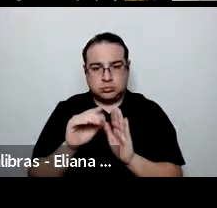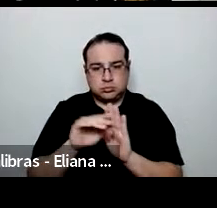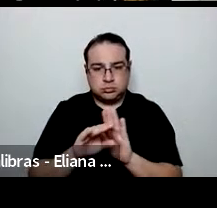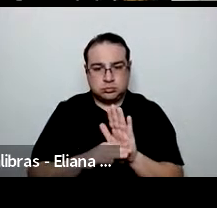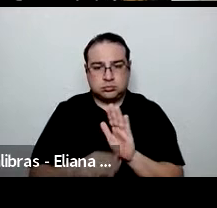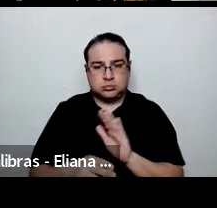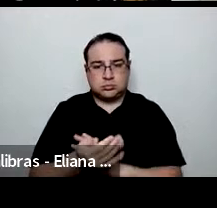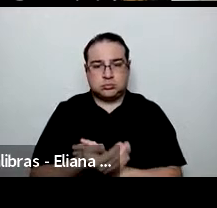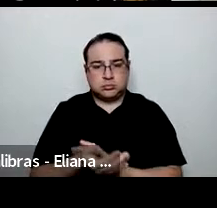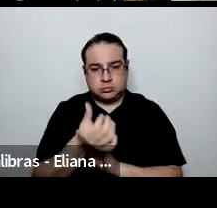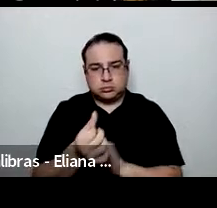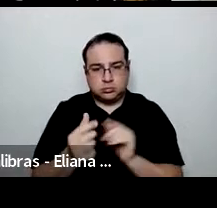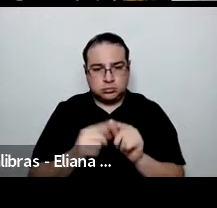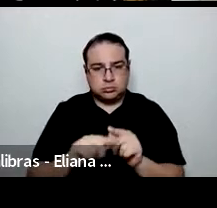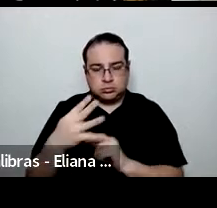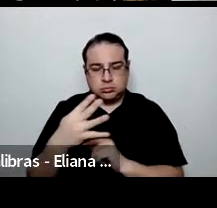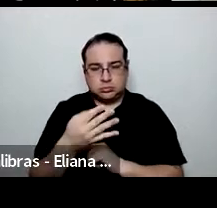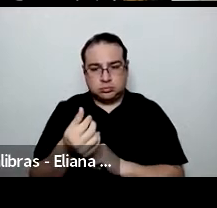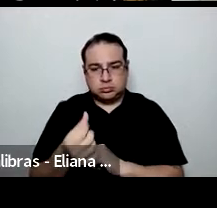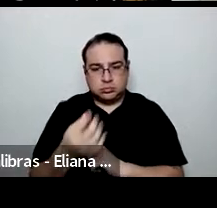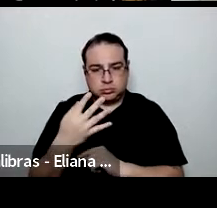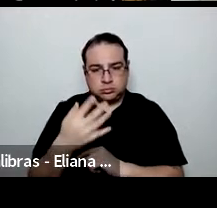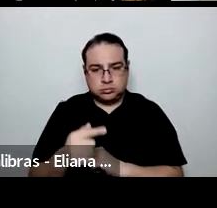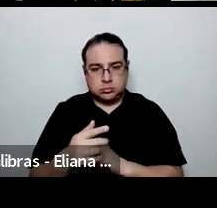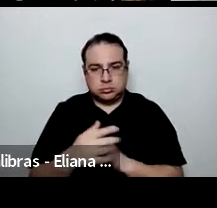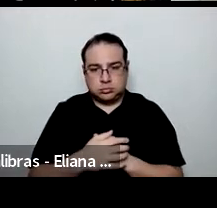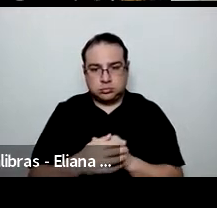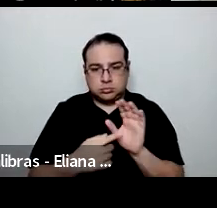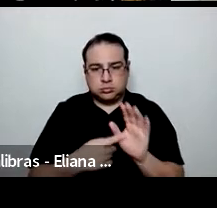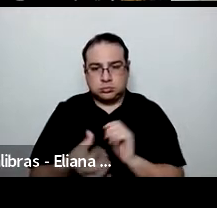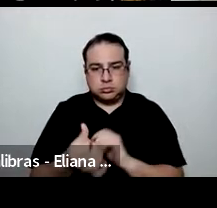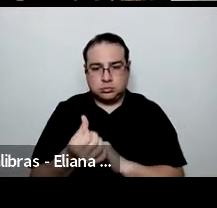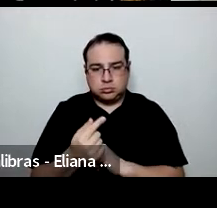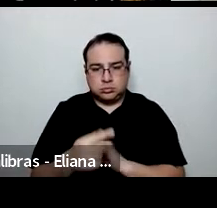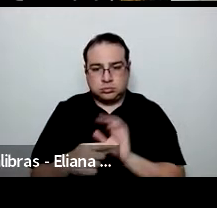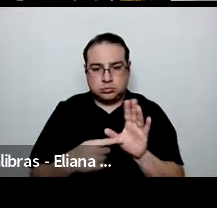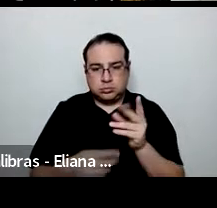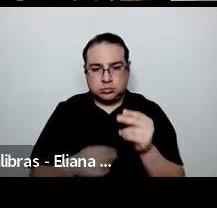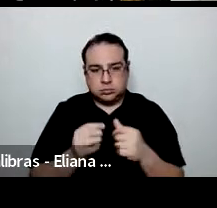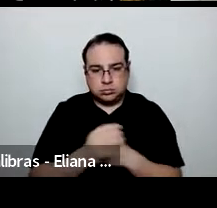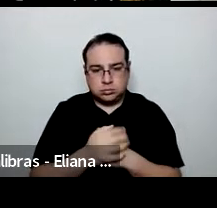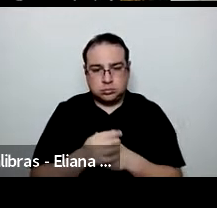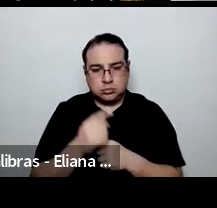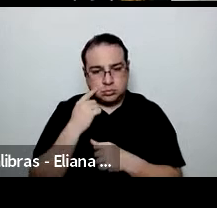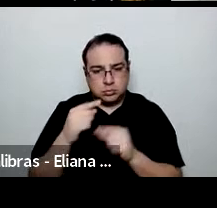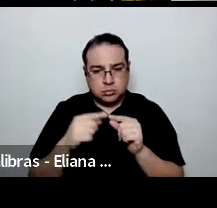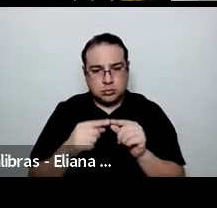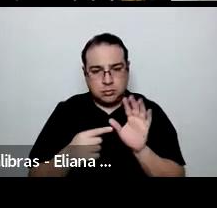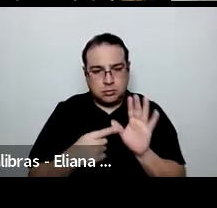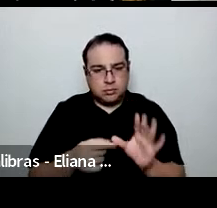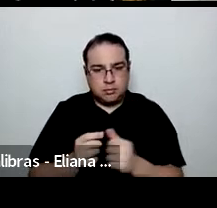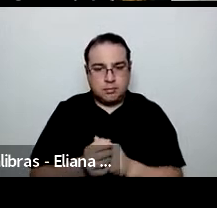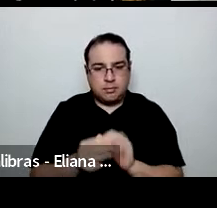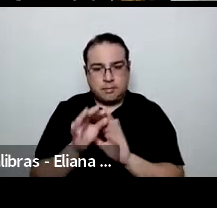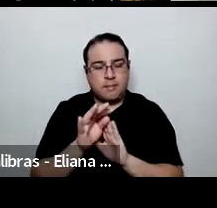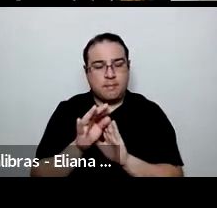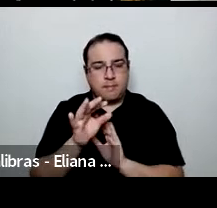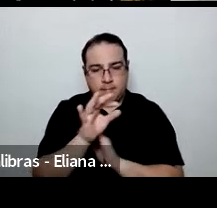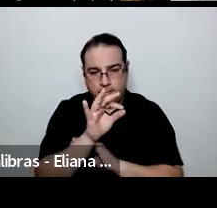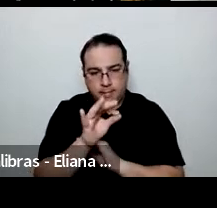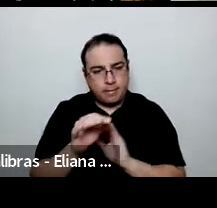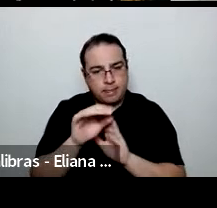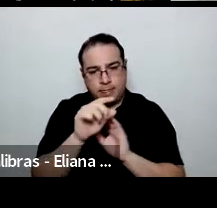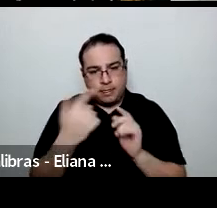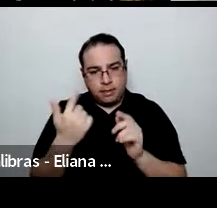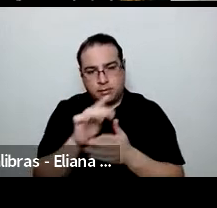6º a.c. 47 na resolução 2367 estabelece que a entrega de prestação de contas parcial de